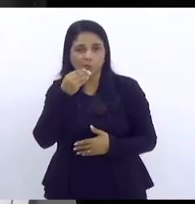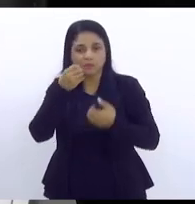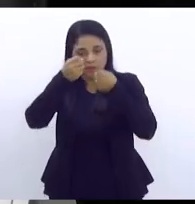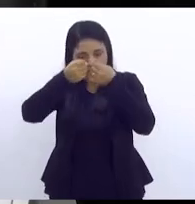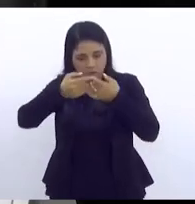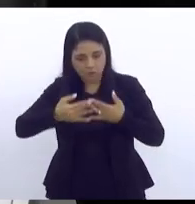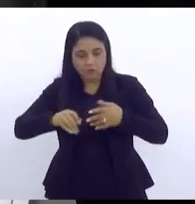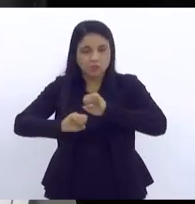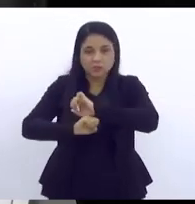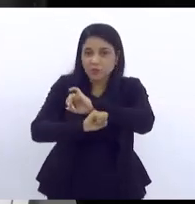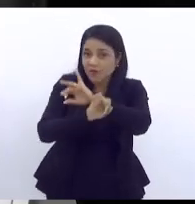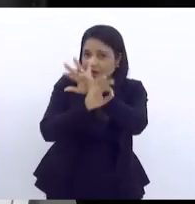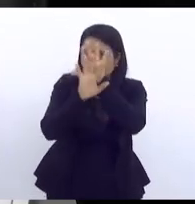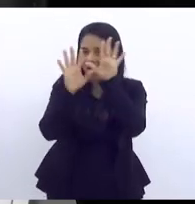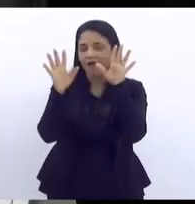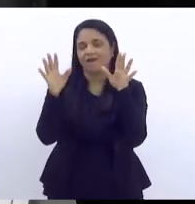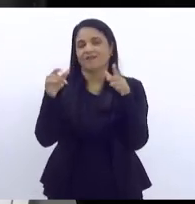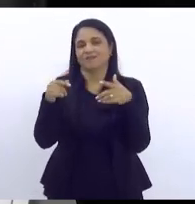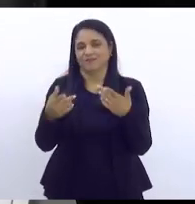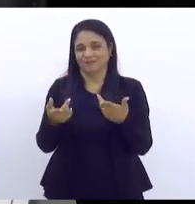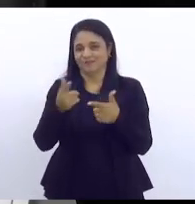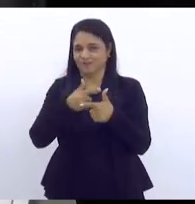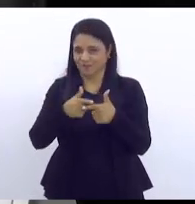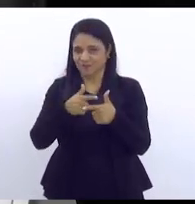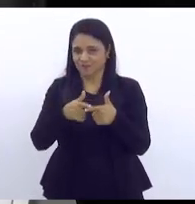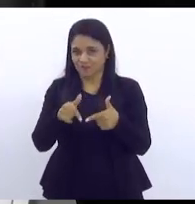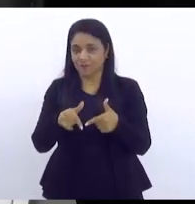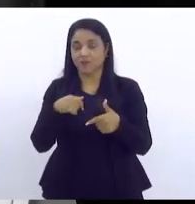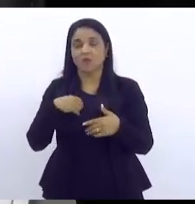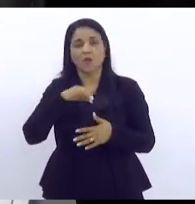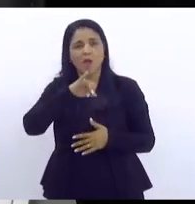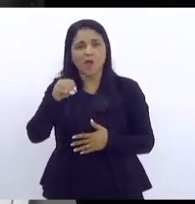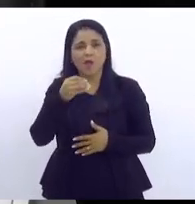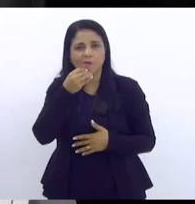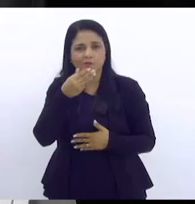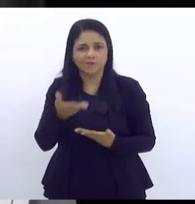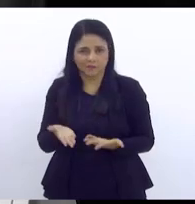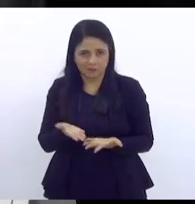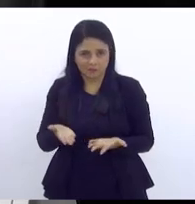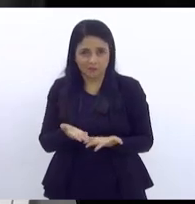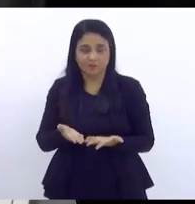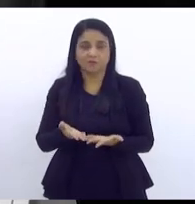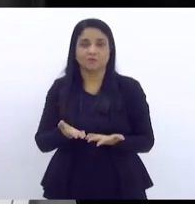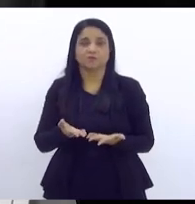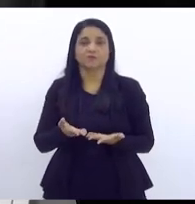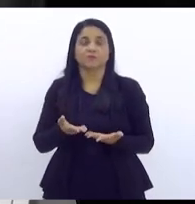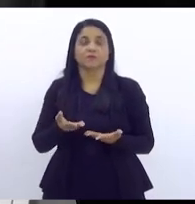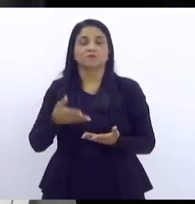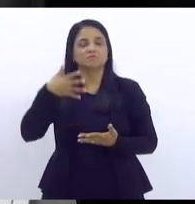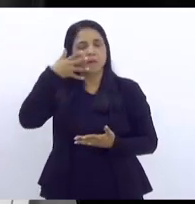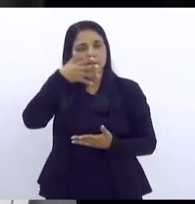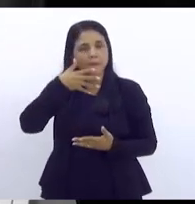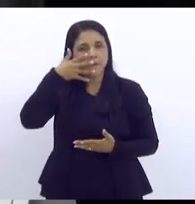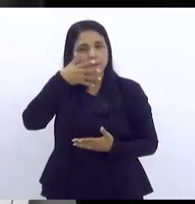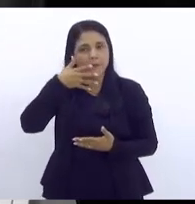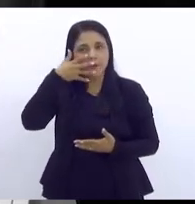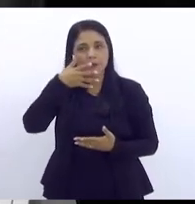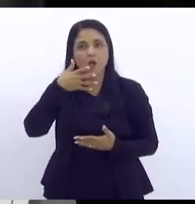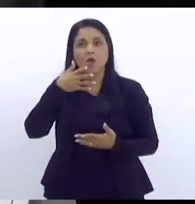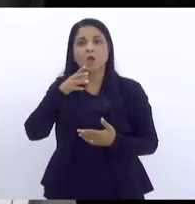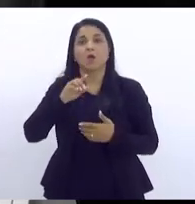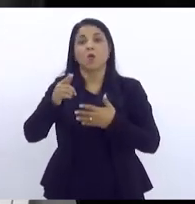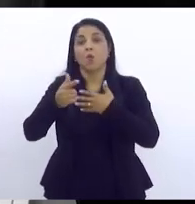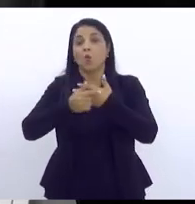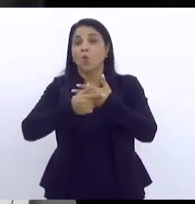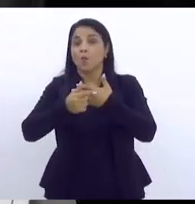esclarecer isso então quer dizer eu quero aproveitar essa minha fala inicial para poder situar um pouco aqui né qual é o